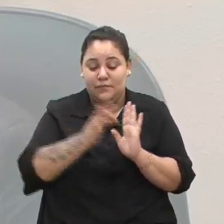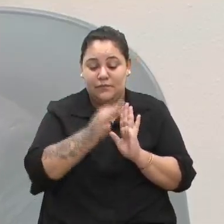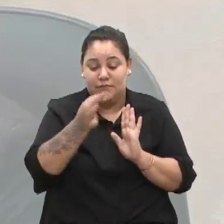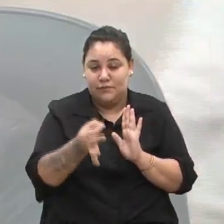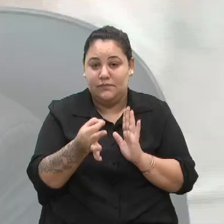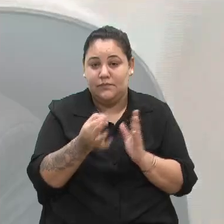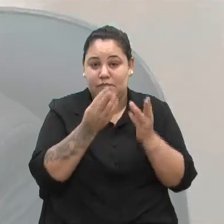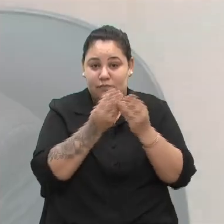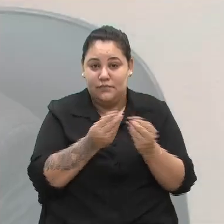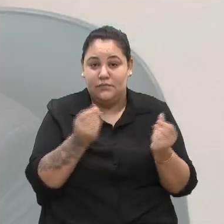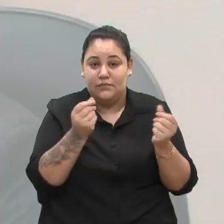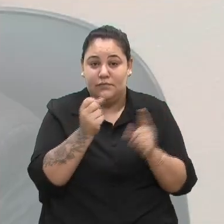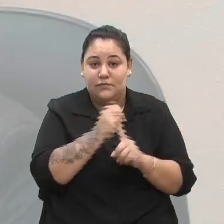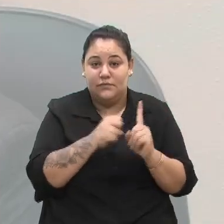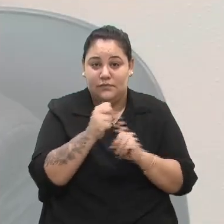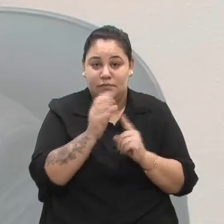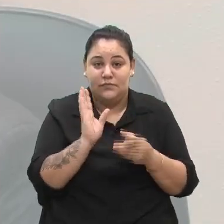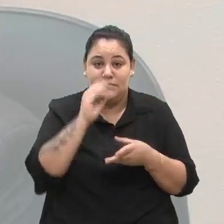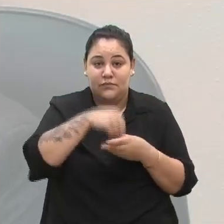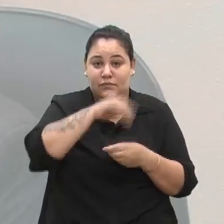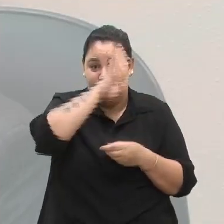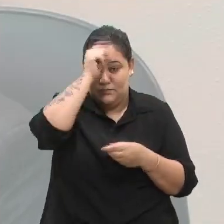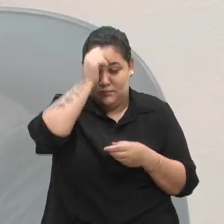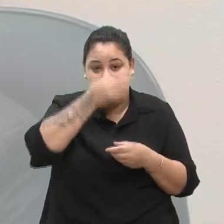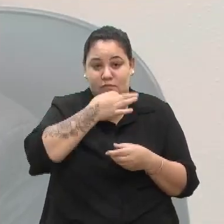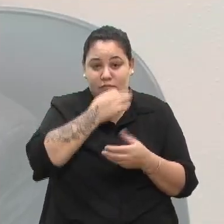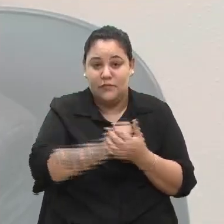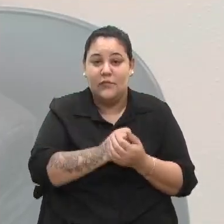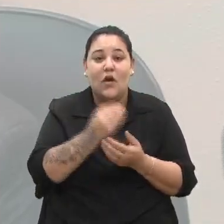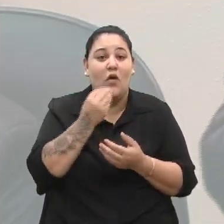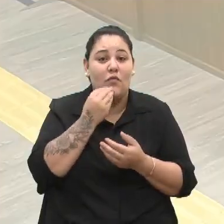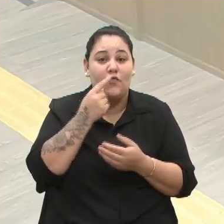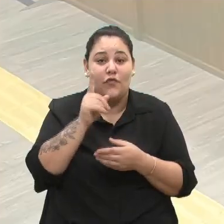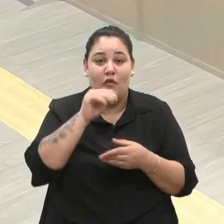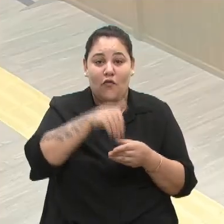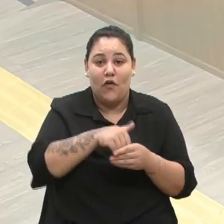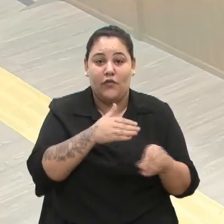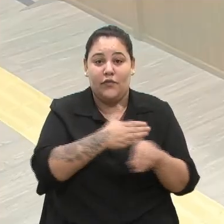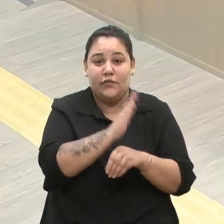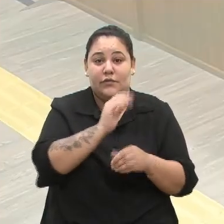social dentro do município de Caxias do Sul. Obviamente, votaria favorável, senhora presidente.